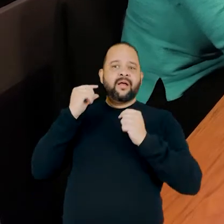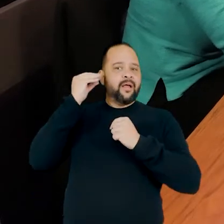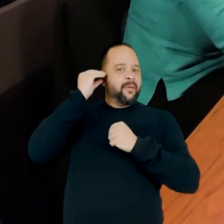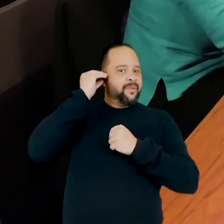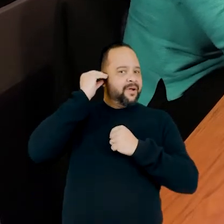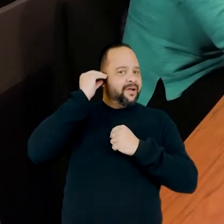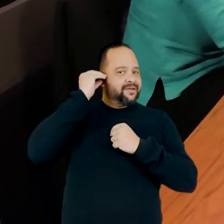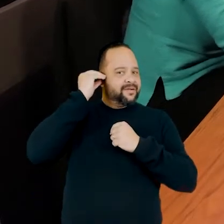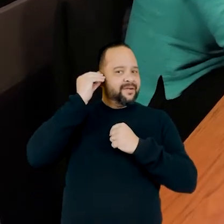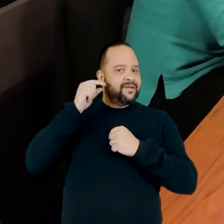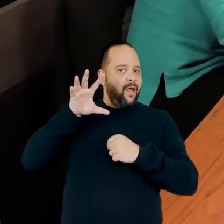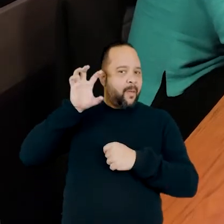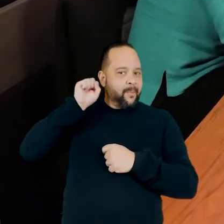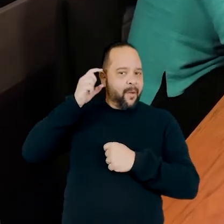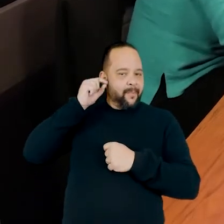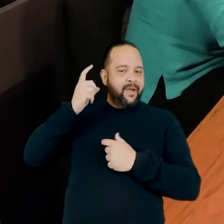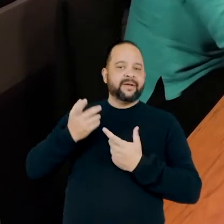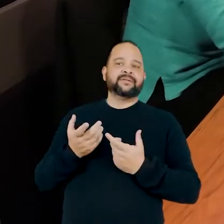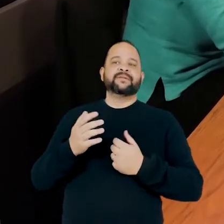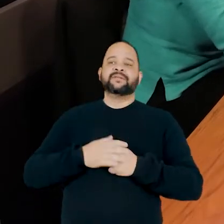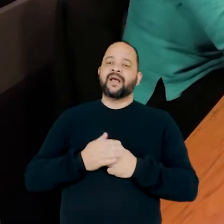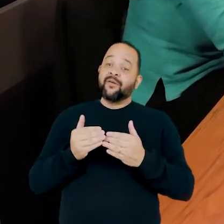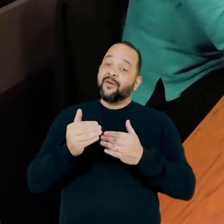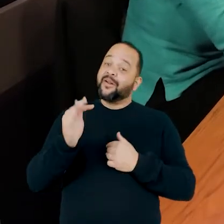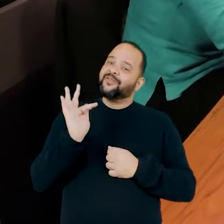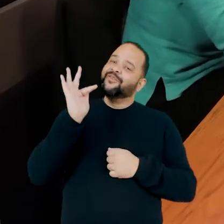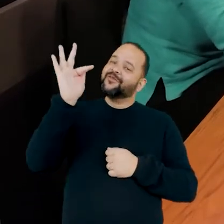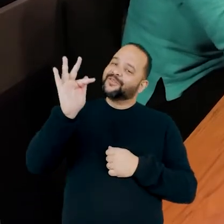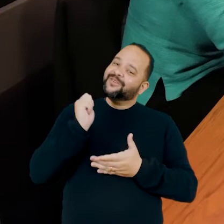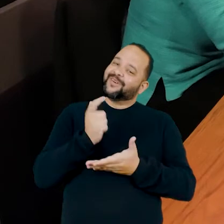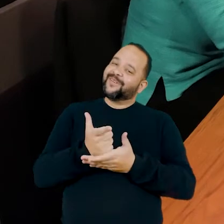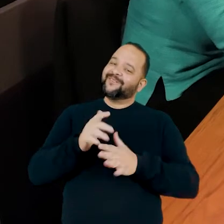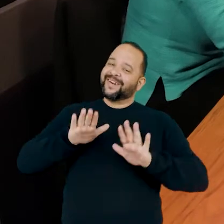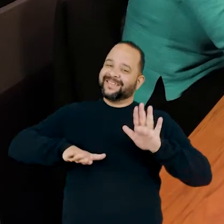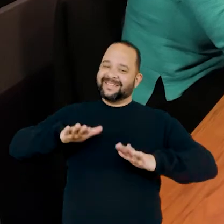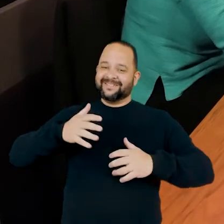maravilhoso. O próximo passo, quem sabe? O próximo passo.